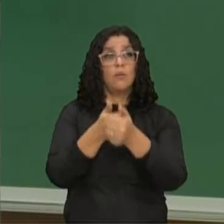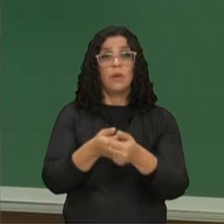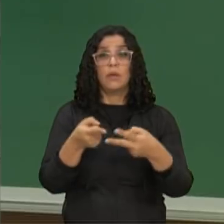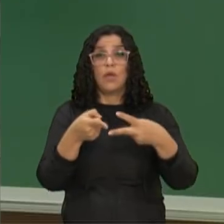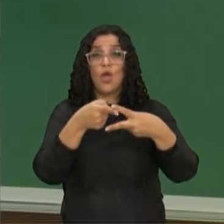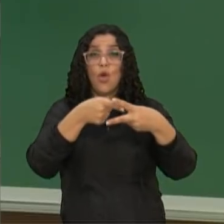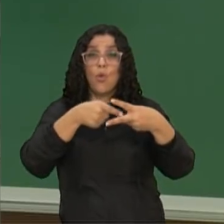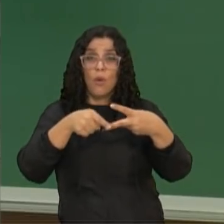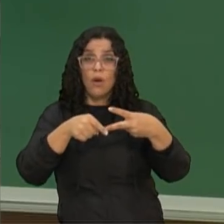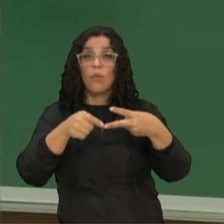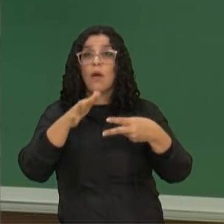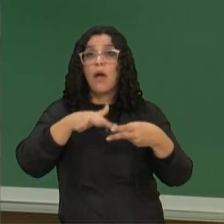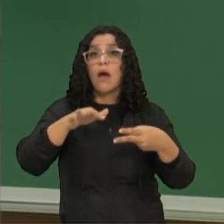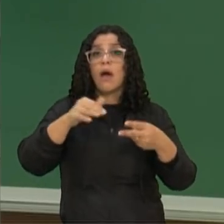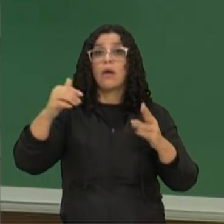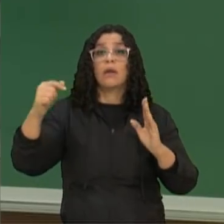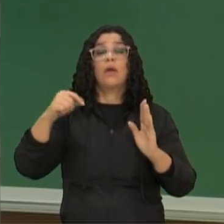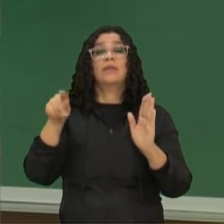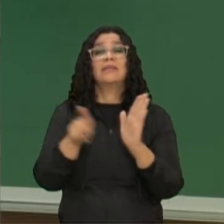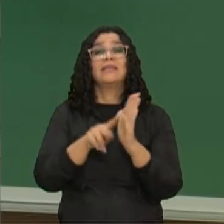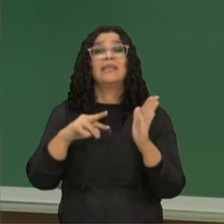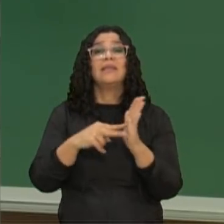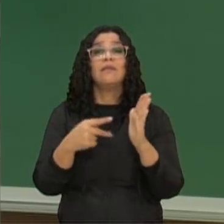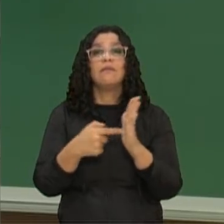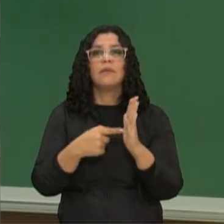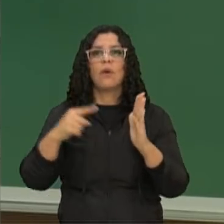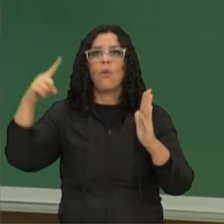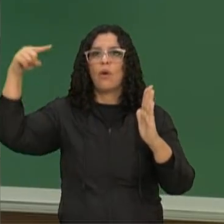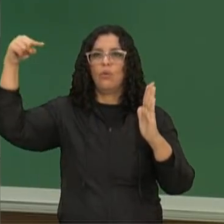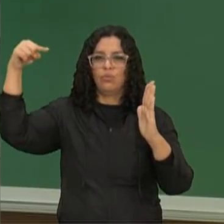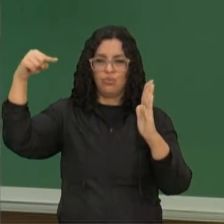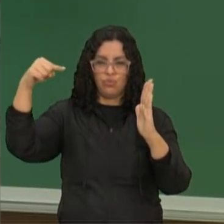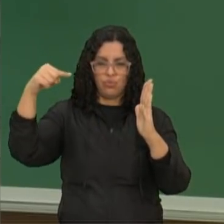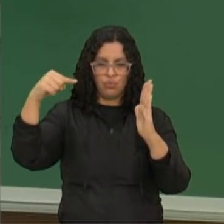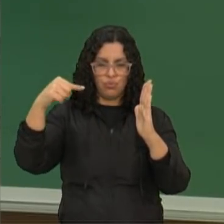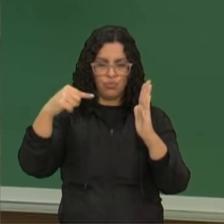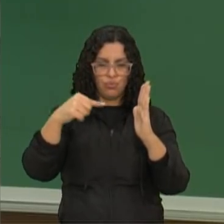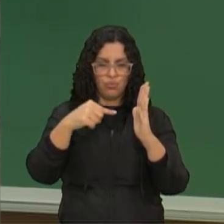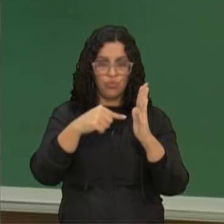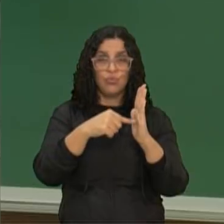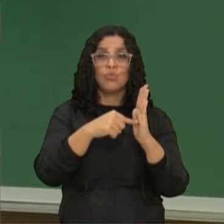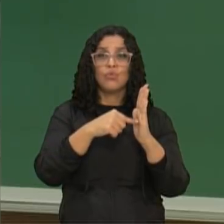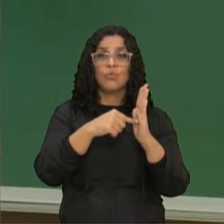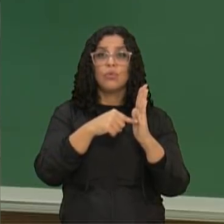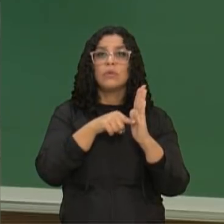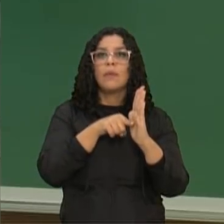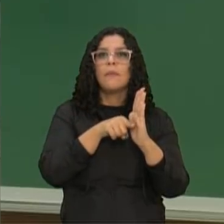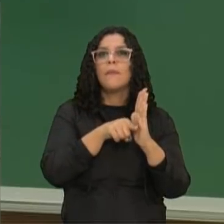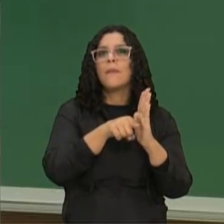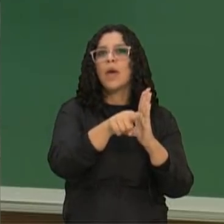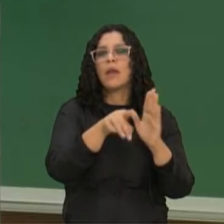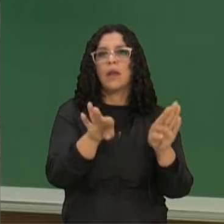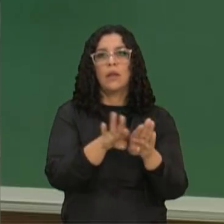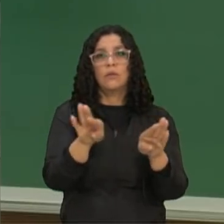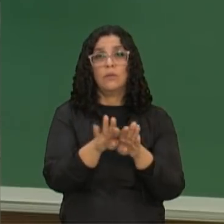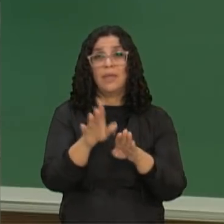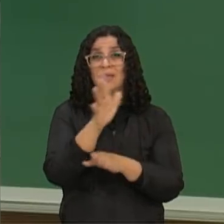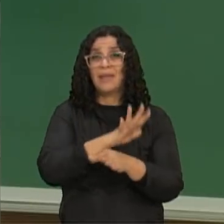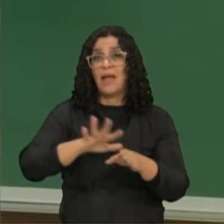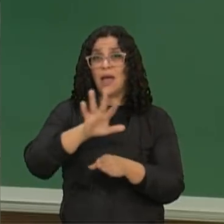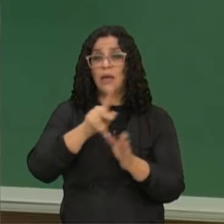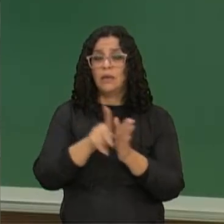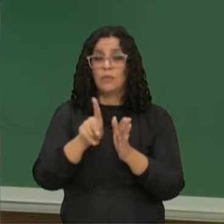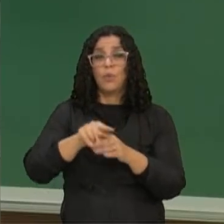ângulo em que o feixe luminoso sai paralelo à superfície do meio, mais para o menos refringente. E